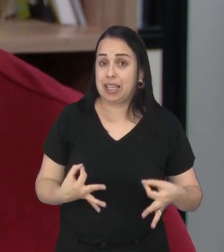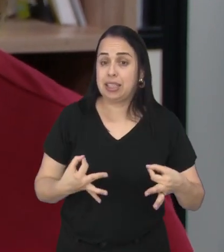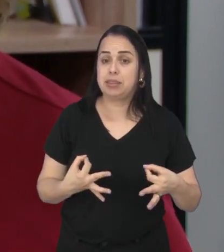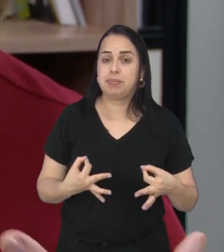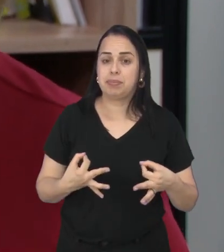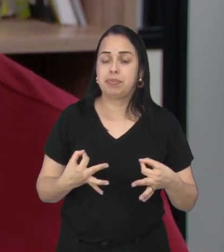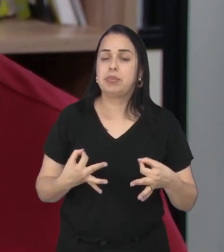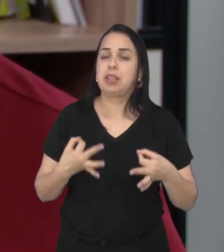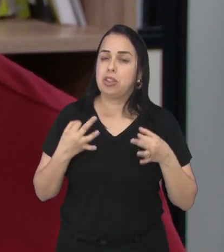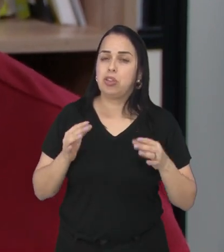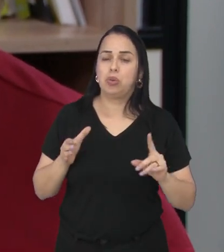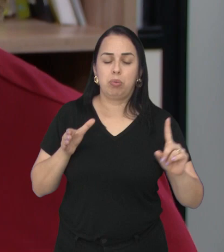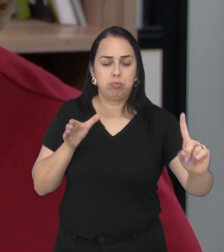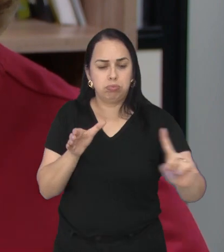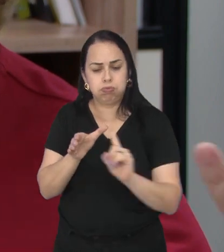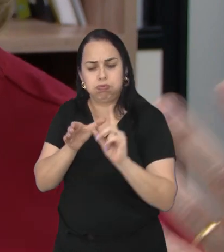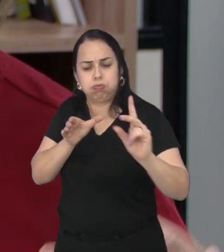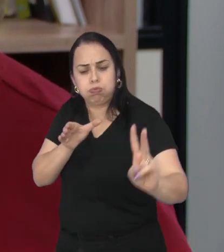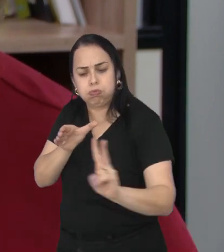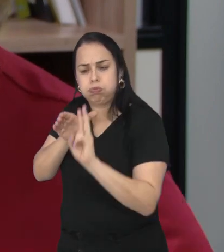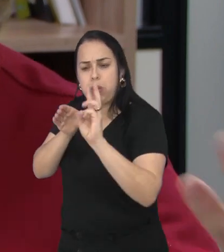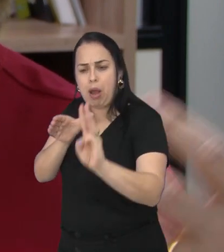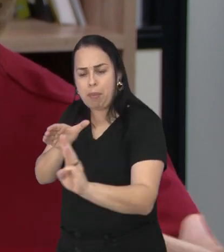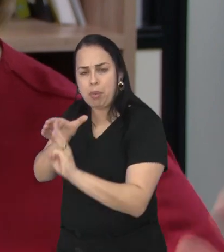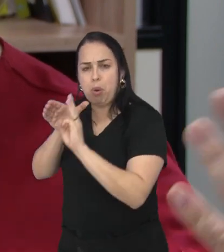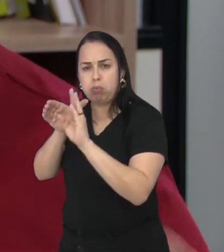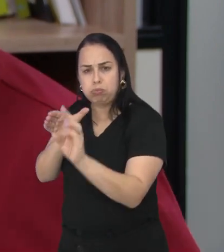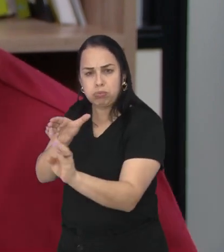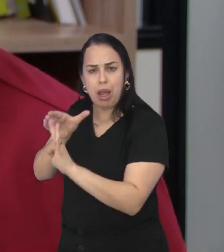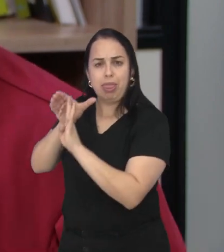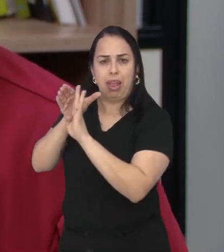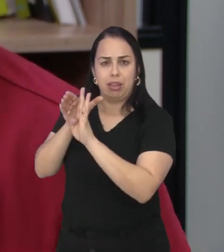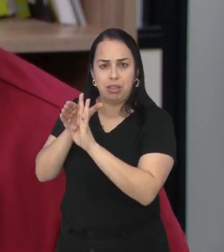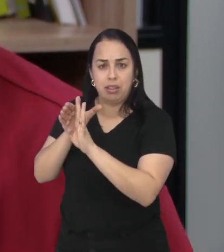de fato seja de incorporar todas as